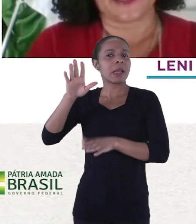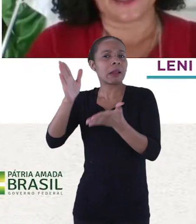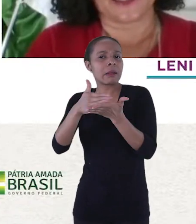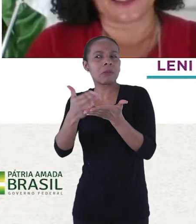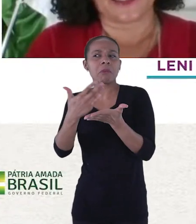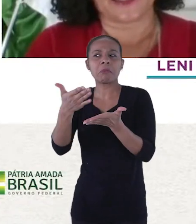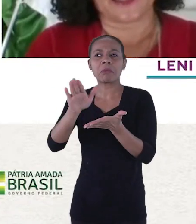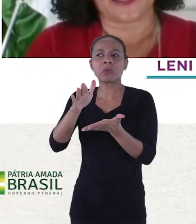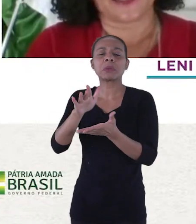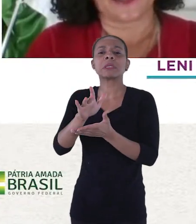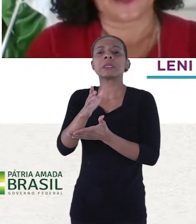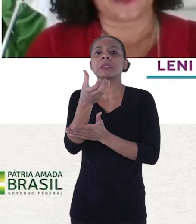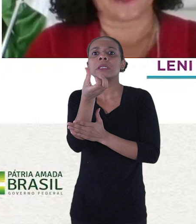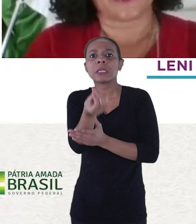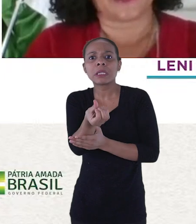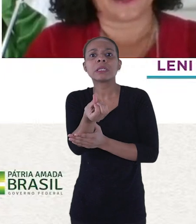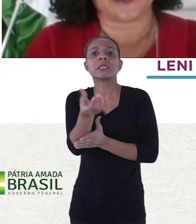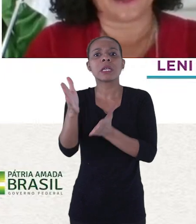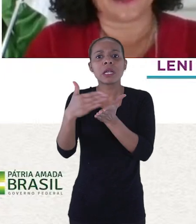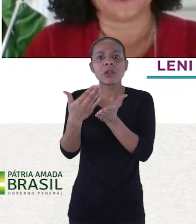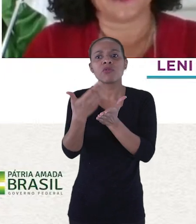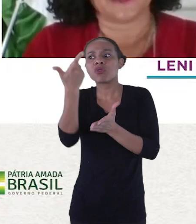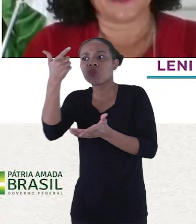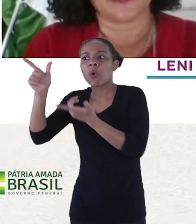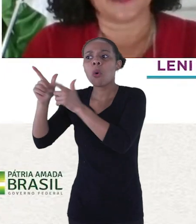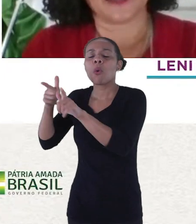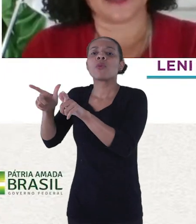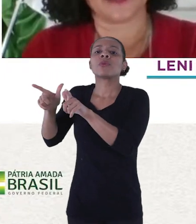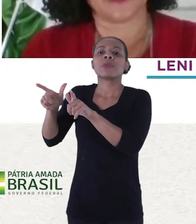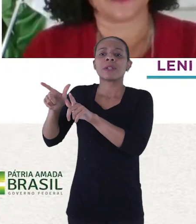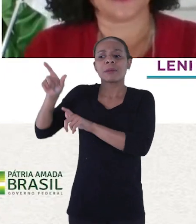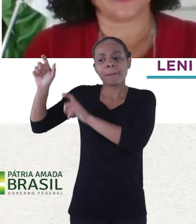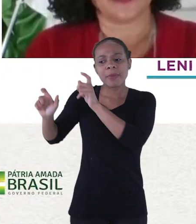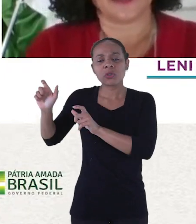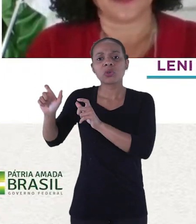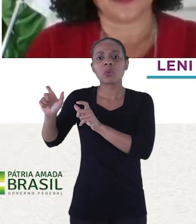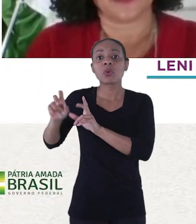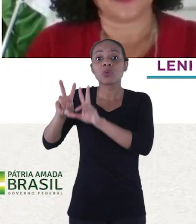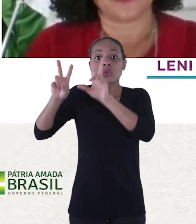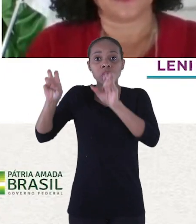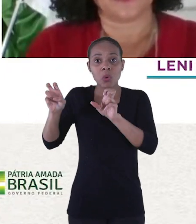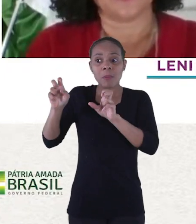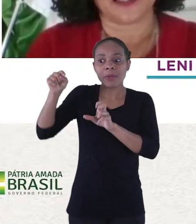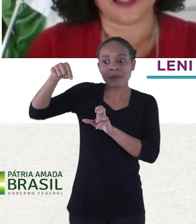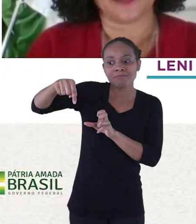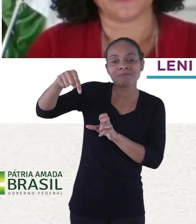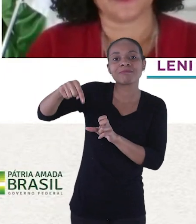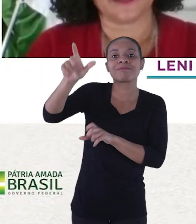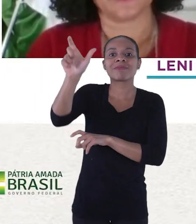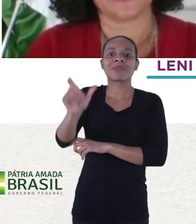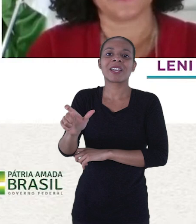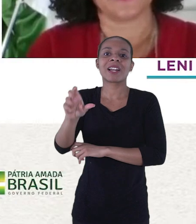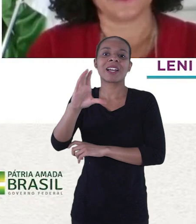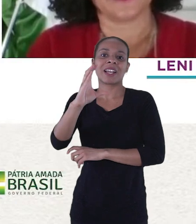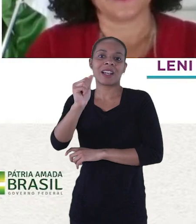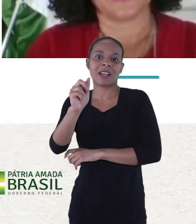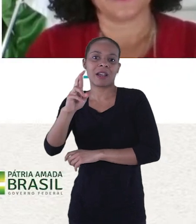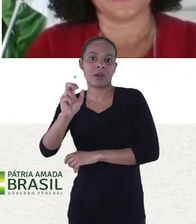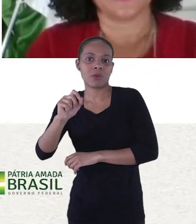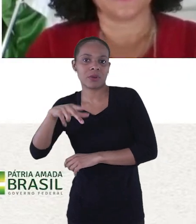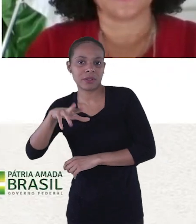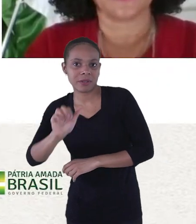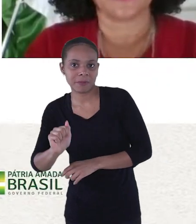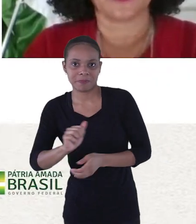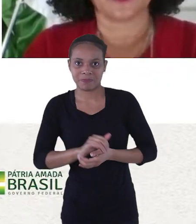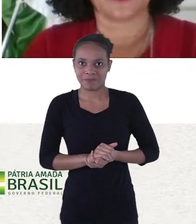6 livros de outras pessoas sobre ela, né? Um dos principais é o do nosso convidado, Tom Farias, que é Carolina, uma biografia, que nós vamos